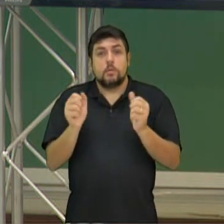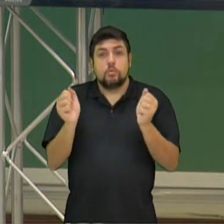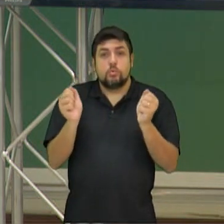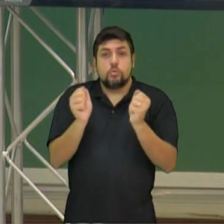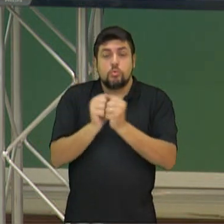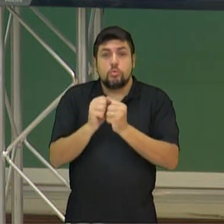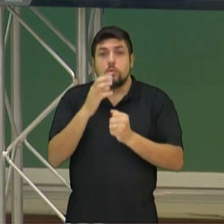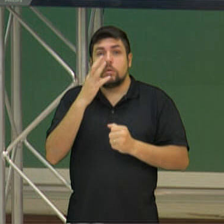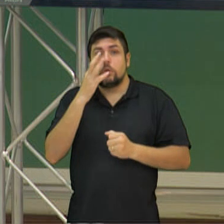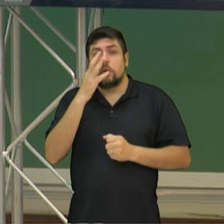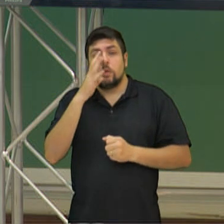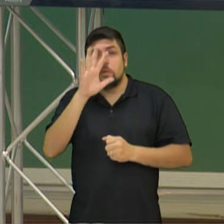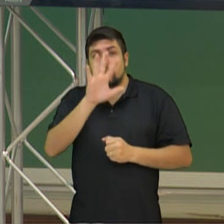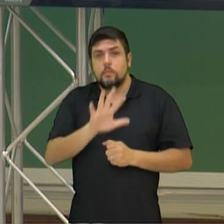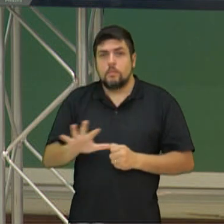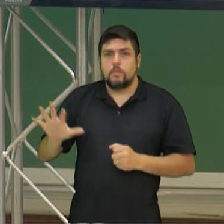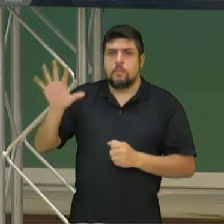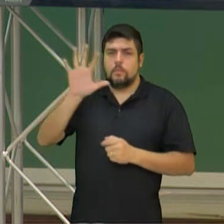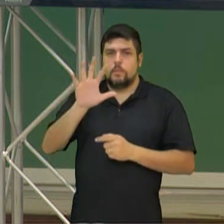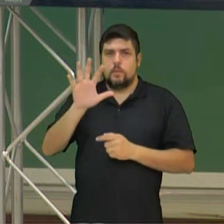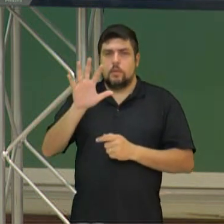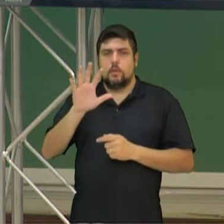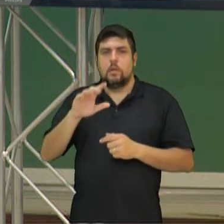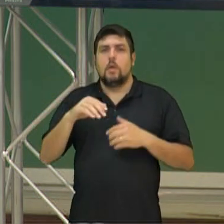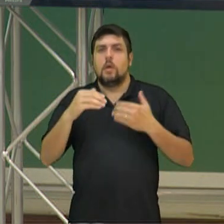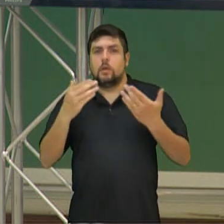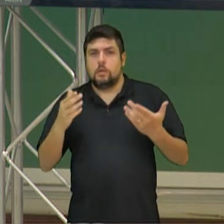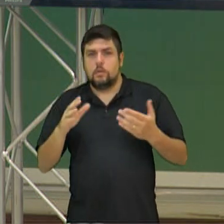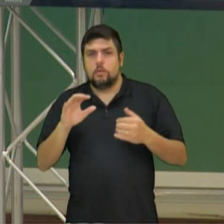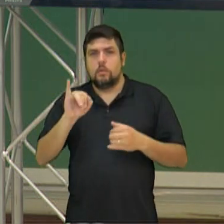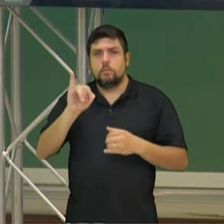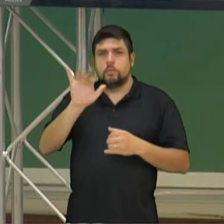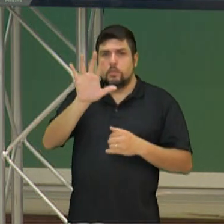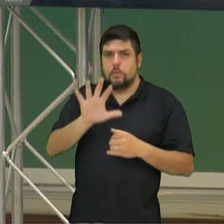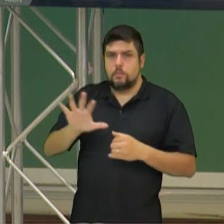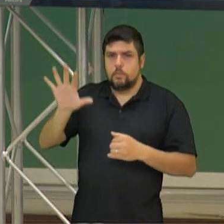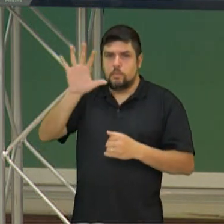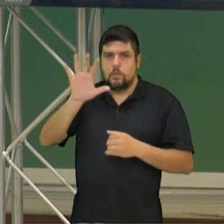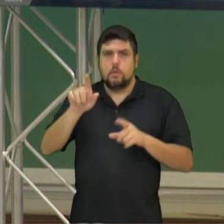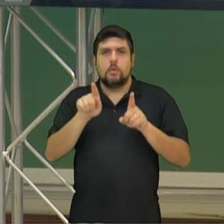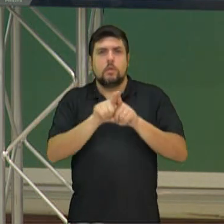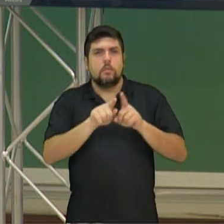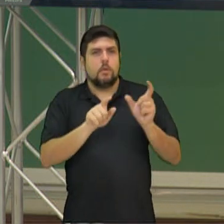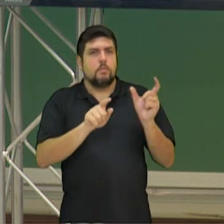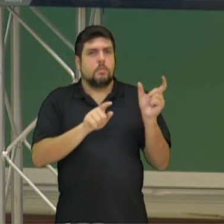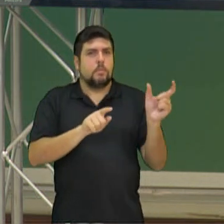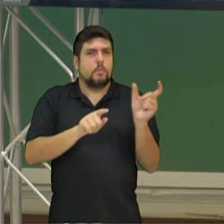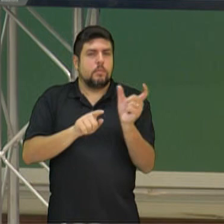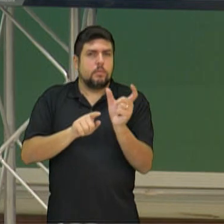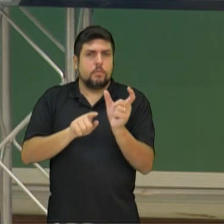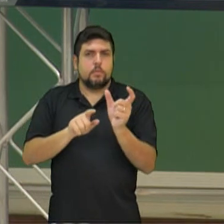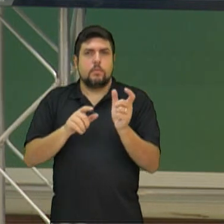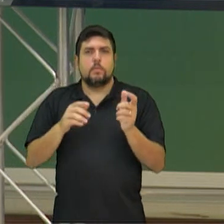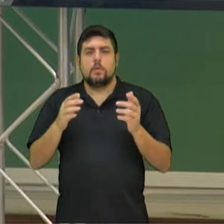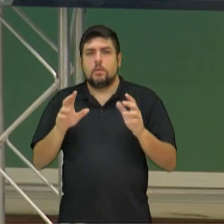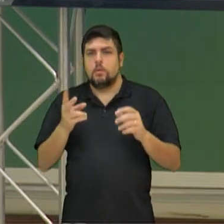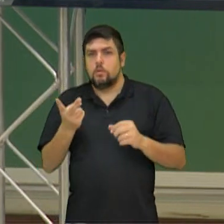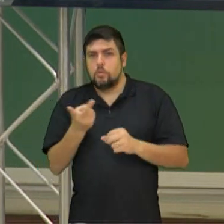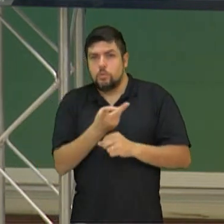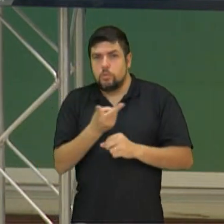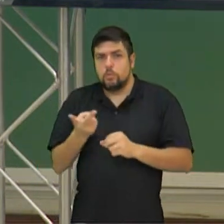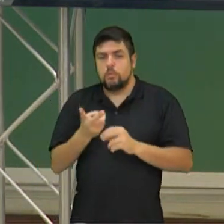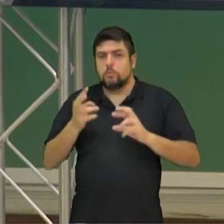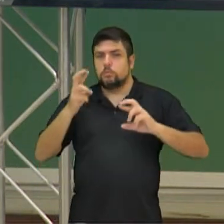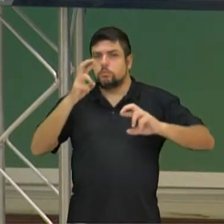Então, o texto não verbal e o texto verbal, quando a gente tem não somente a parte escrita, mas também as